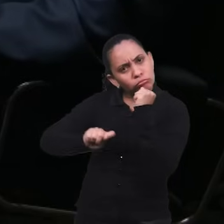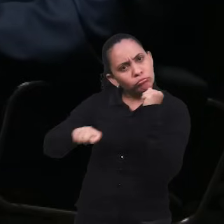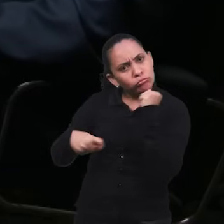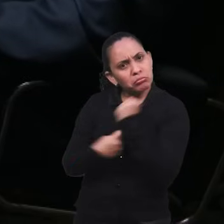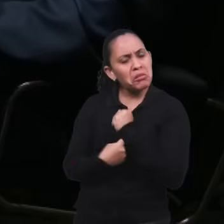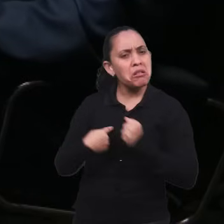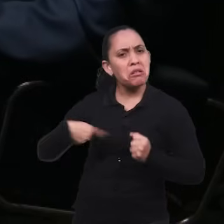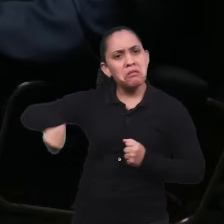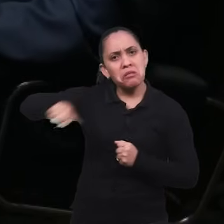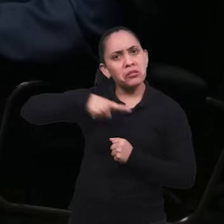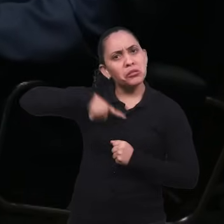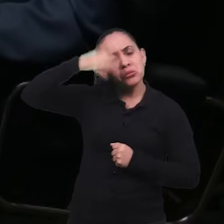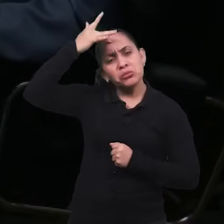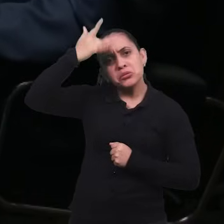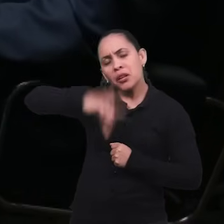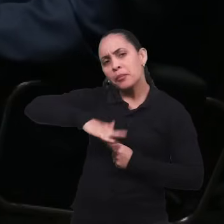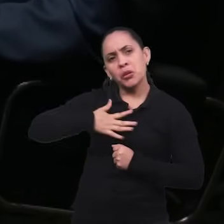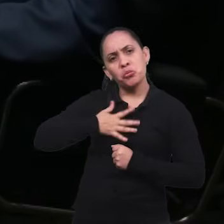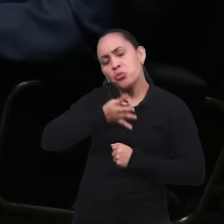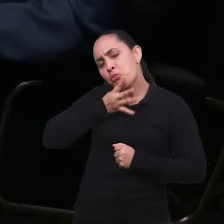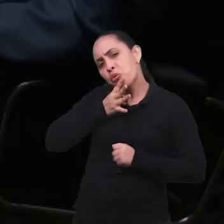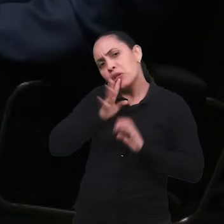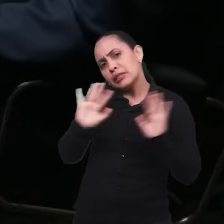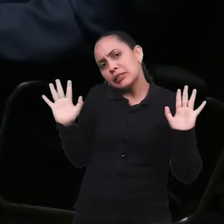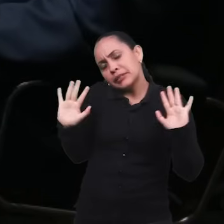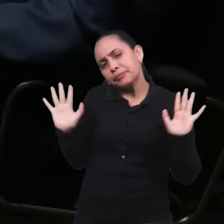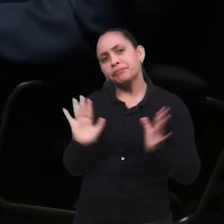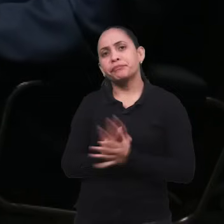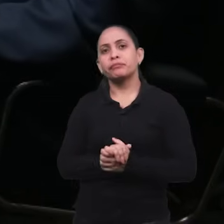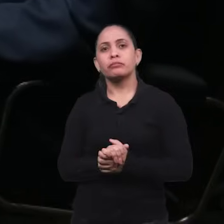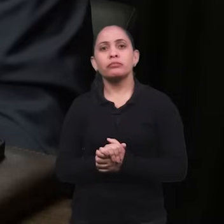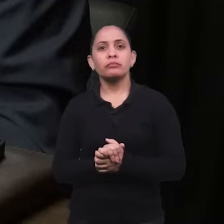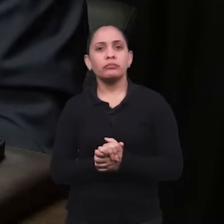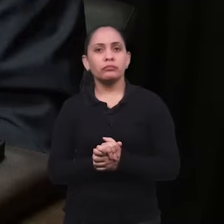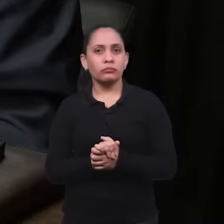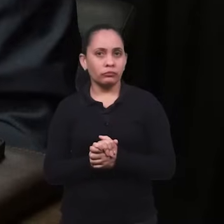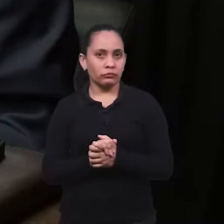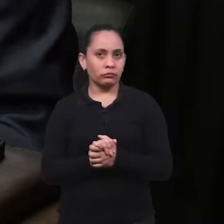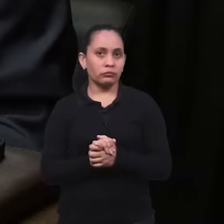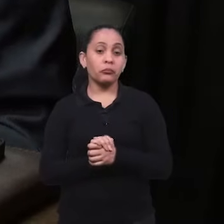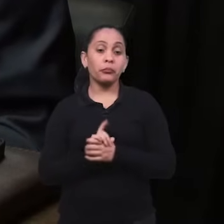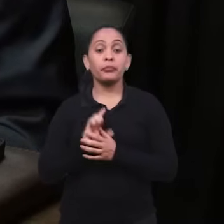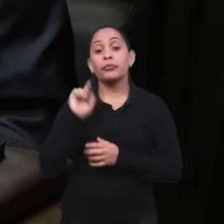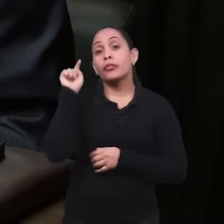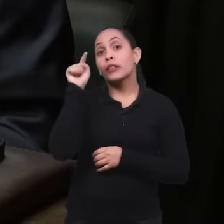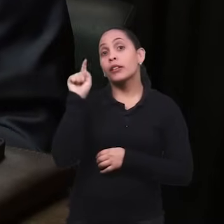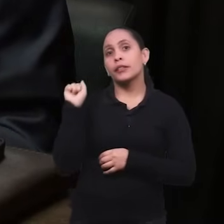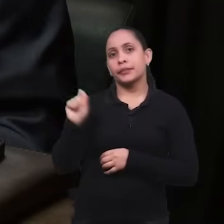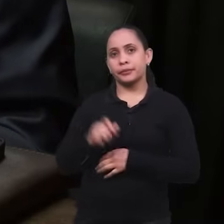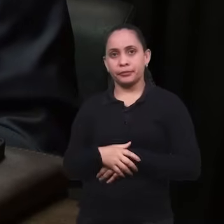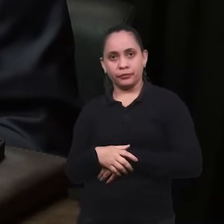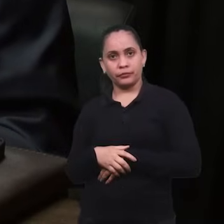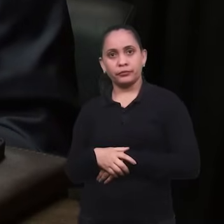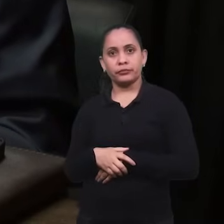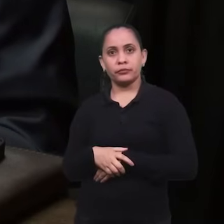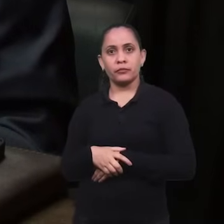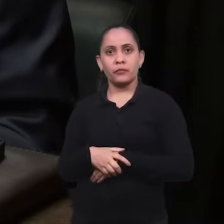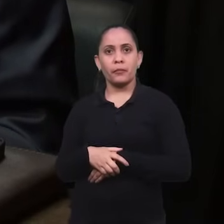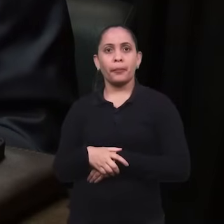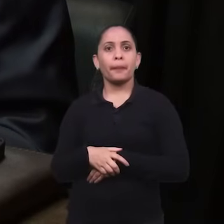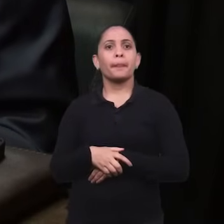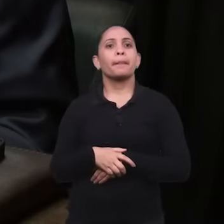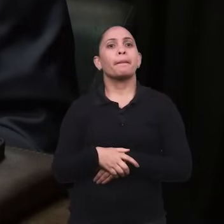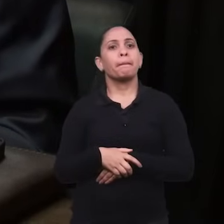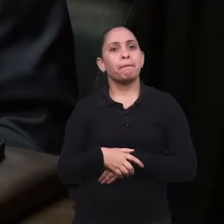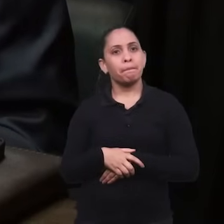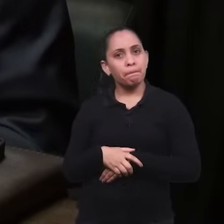eles não poderiam decifrar o enigma, né? E esse enigma foi motivo